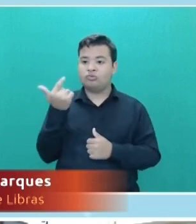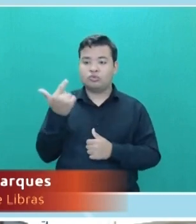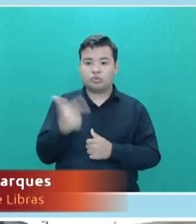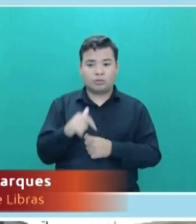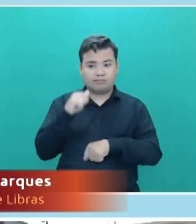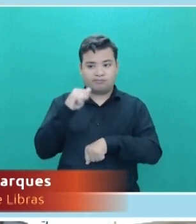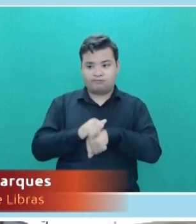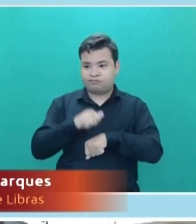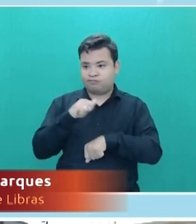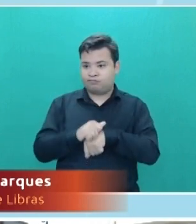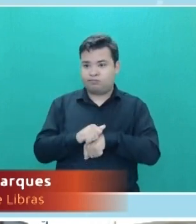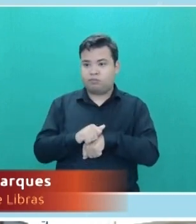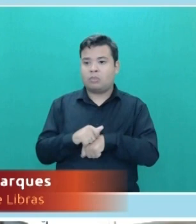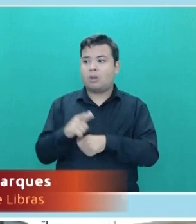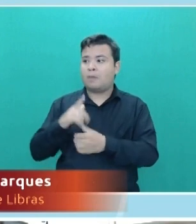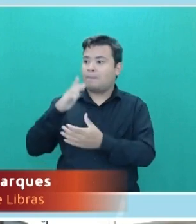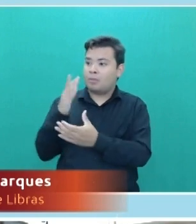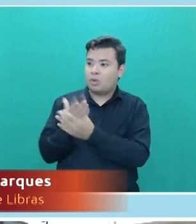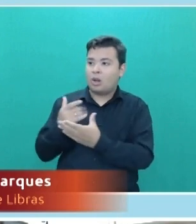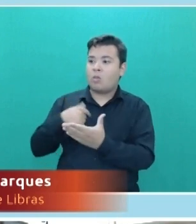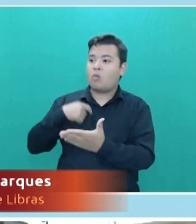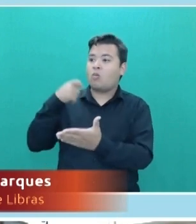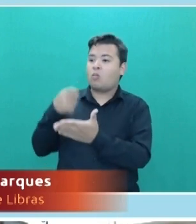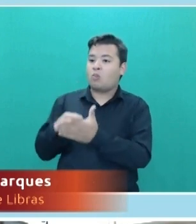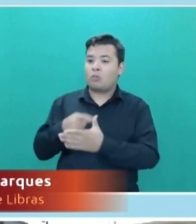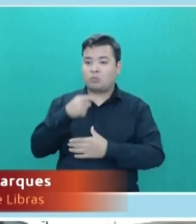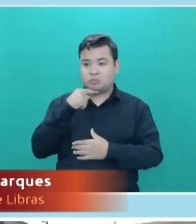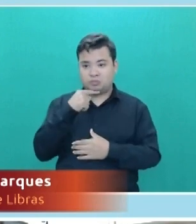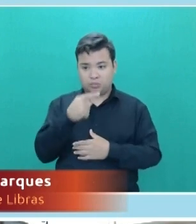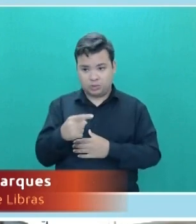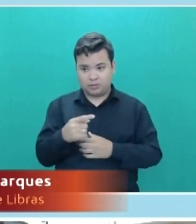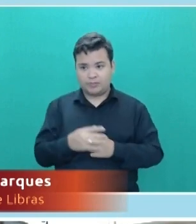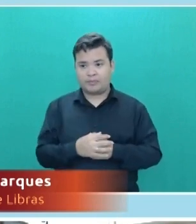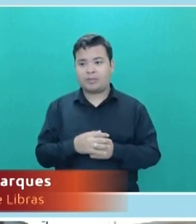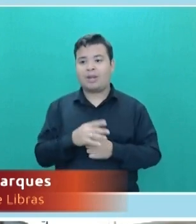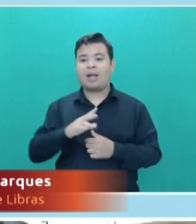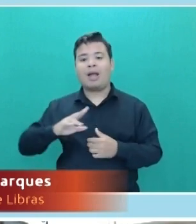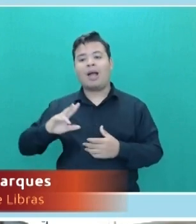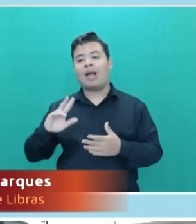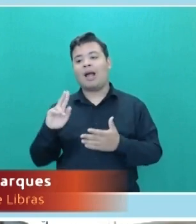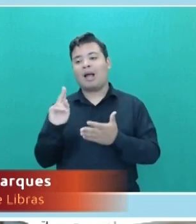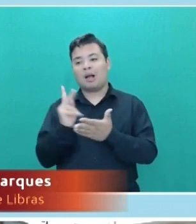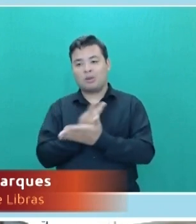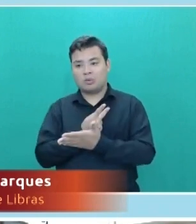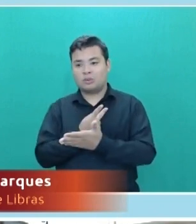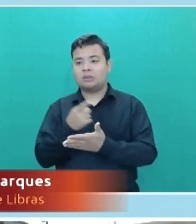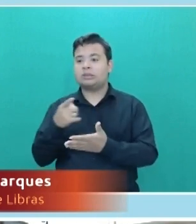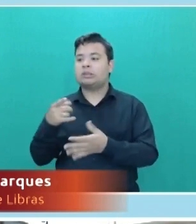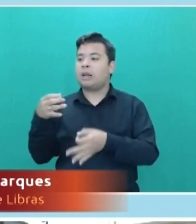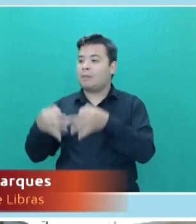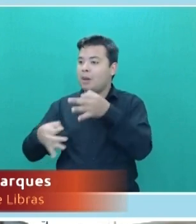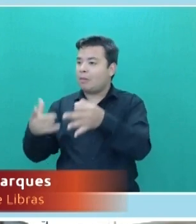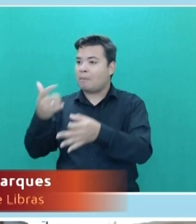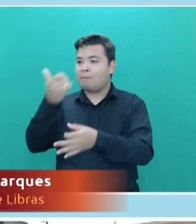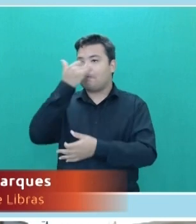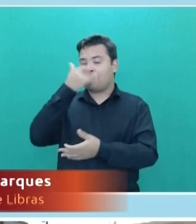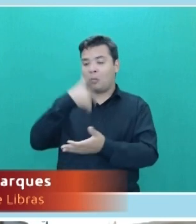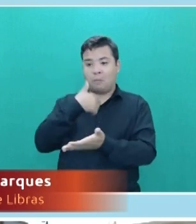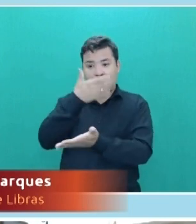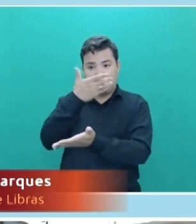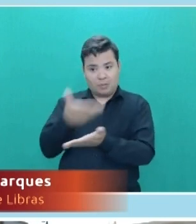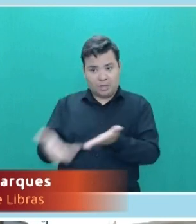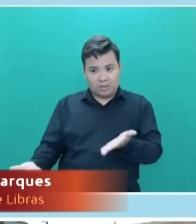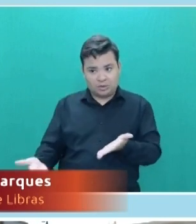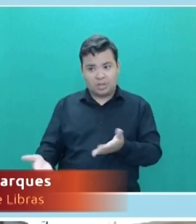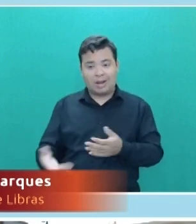custas do processo, se ele, porventura, perder alguma coisa no processo, ele não vai